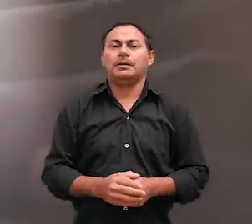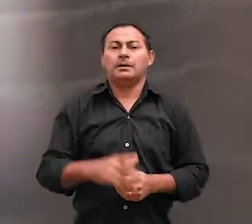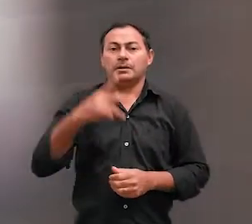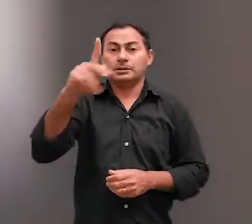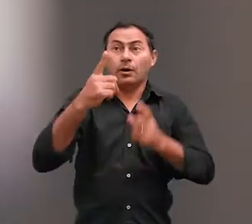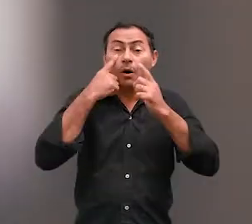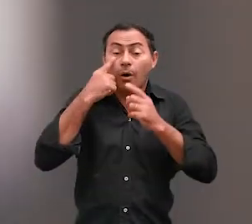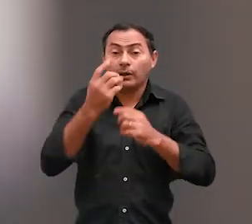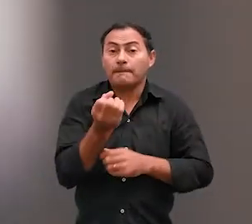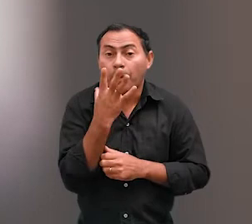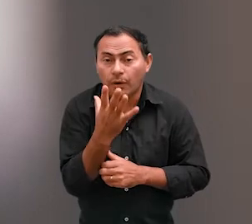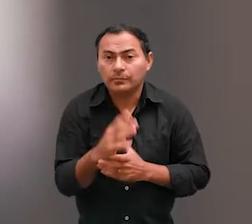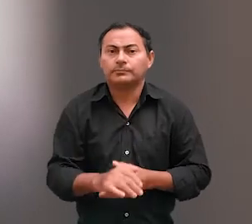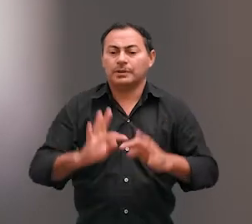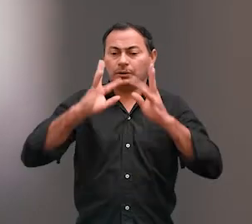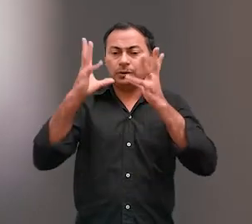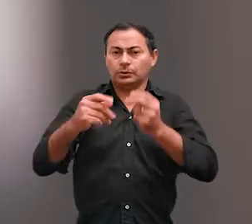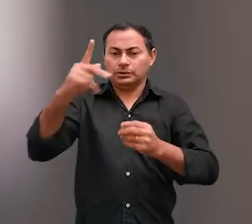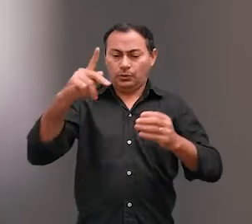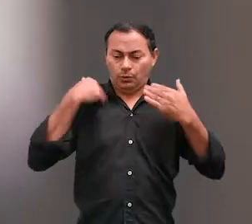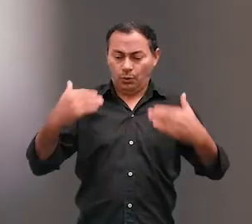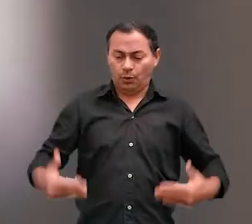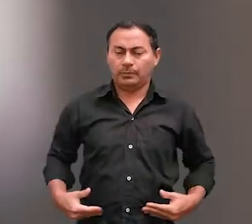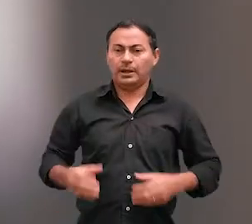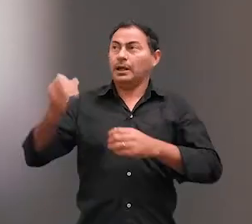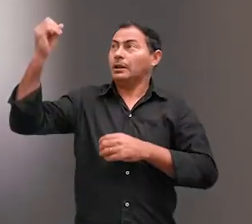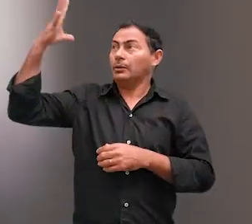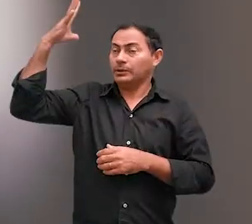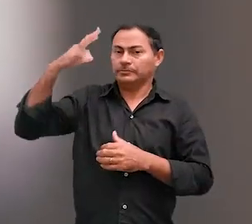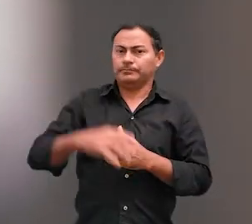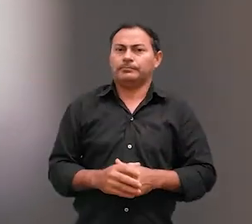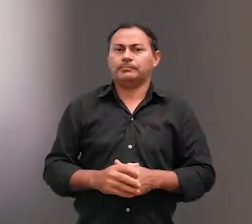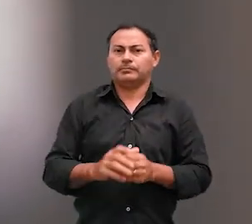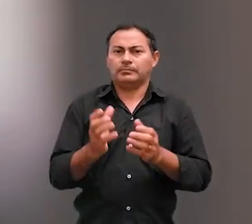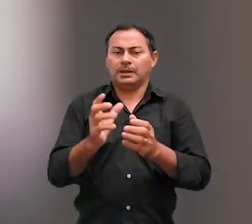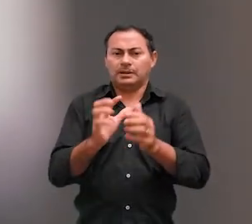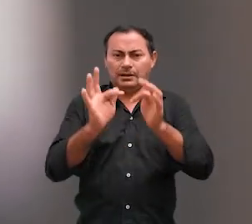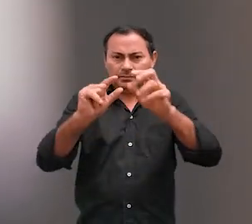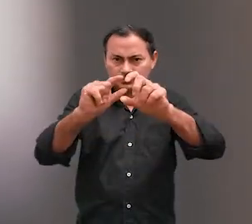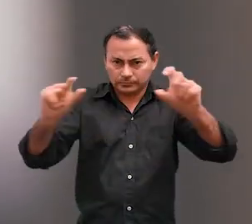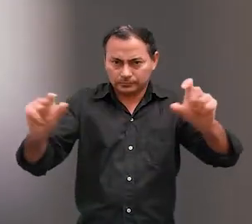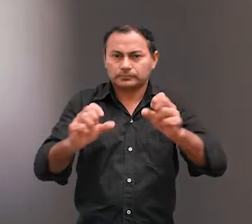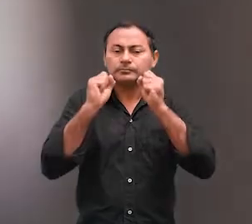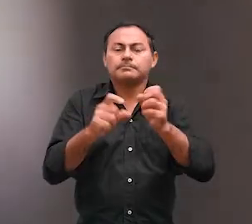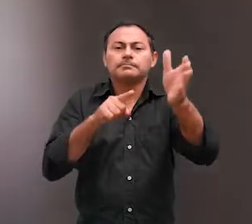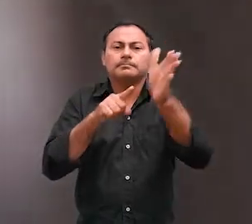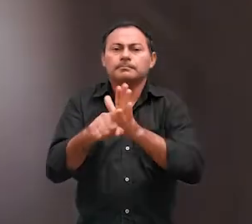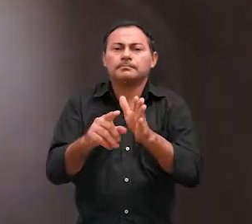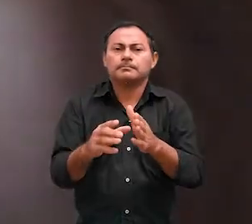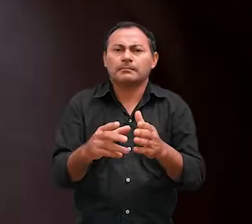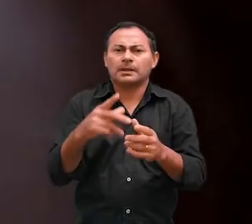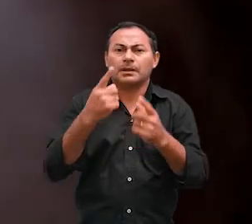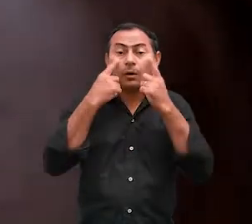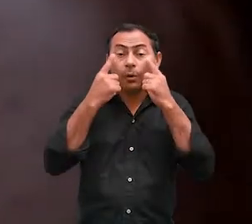de seus olhos forem bons todo seu corpo será cheio de luxo a partir desta frase podemos